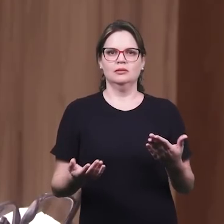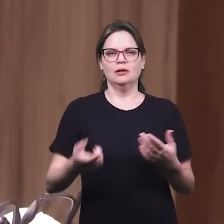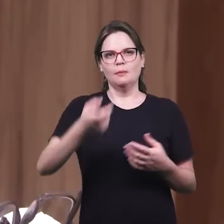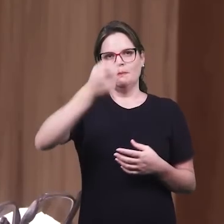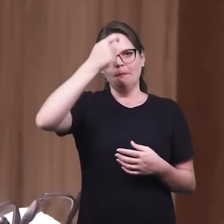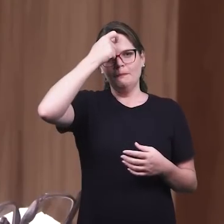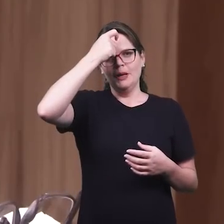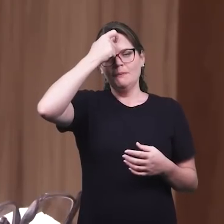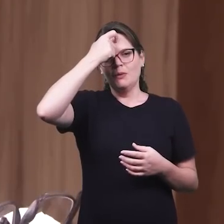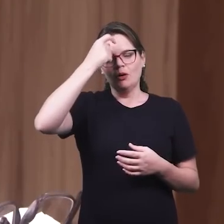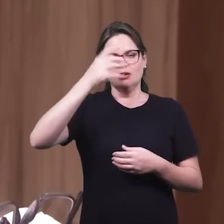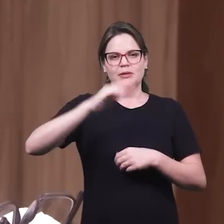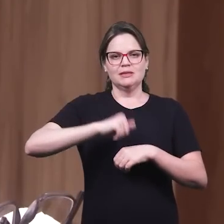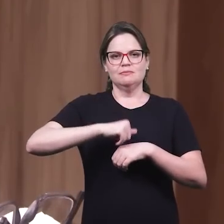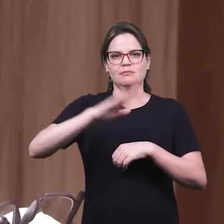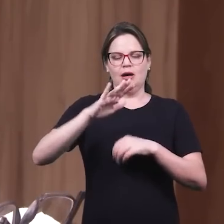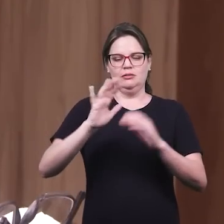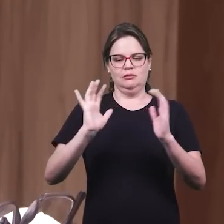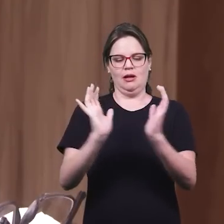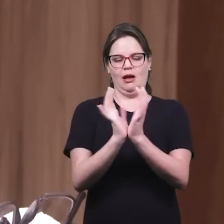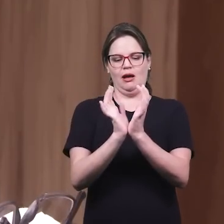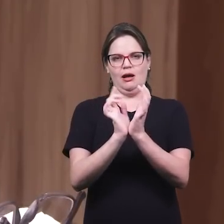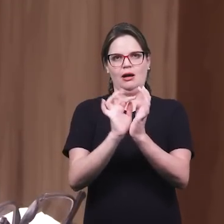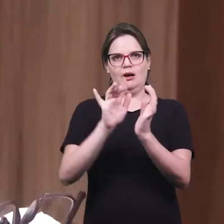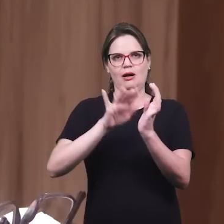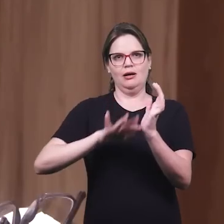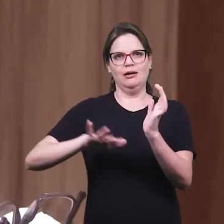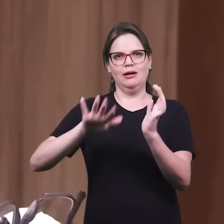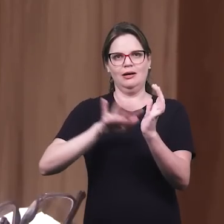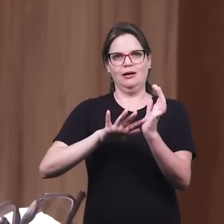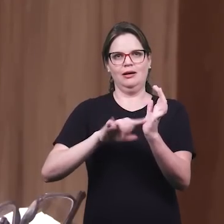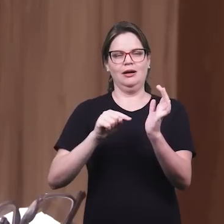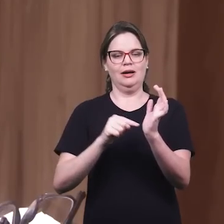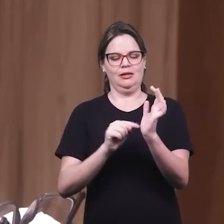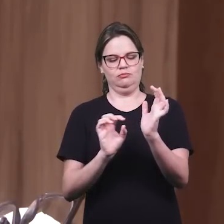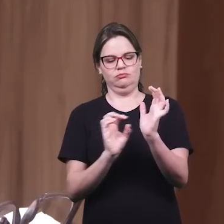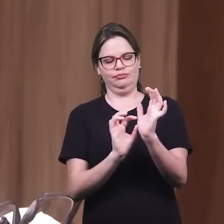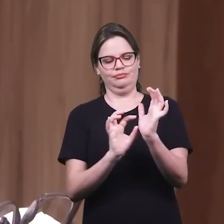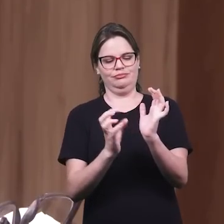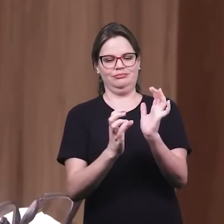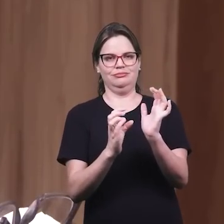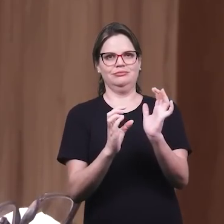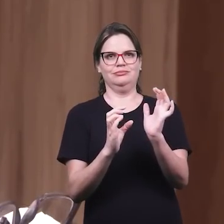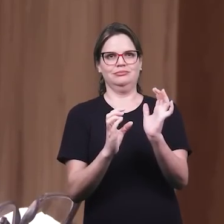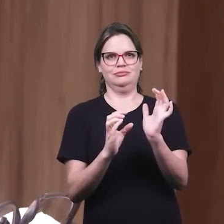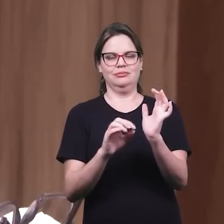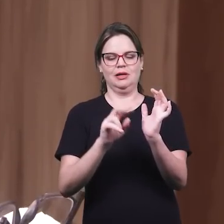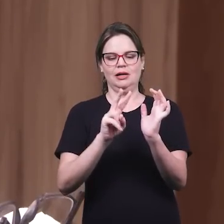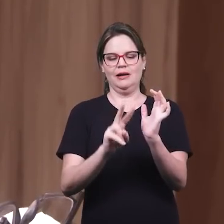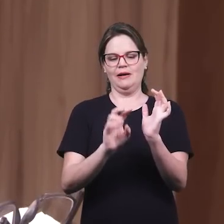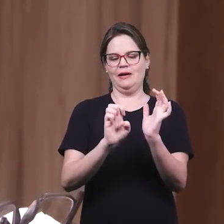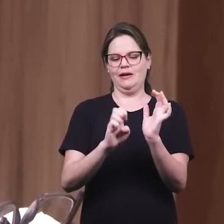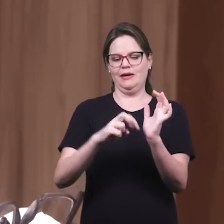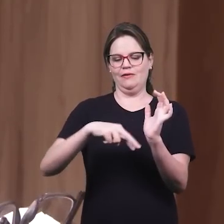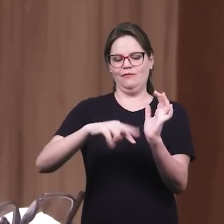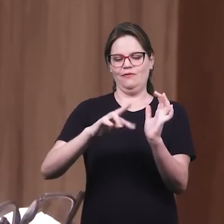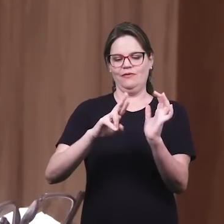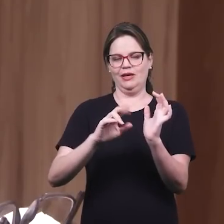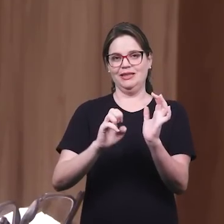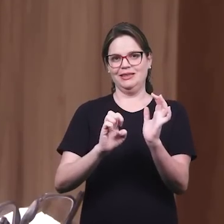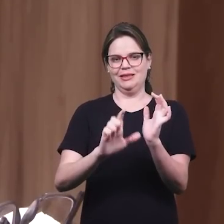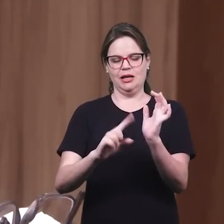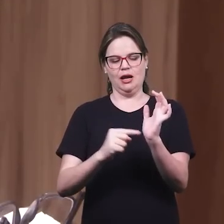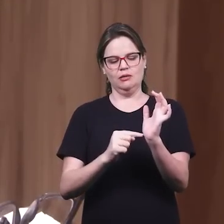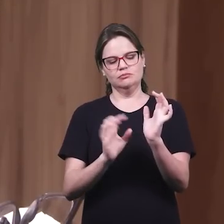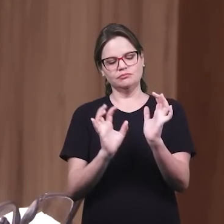mais profunda do cérebro, né, que é a região tegmental, a área tegmental ventral, que é uma região